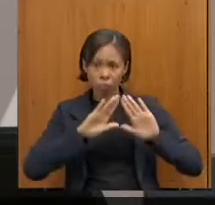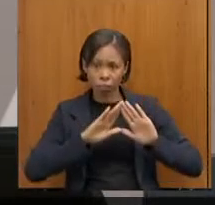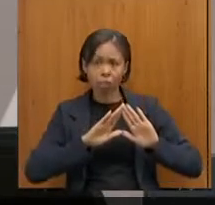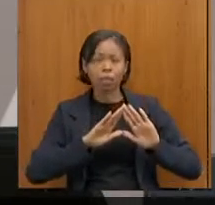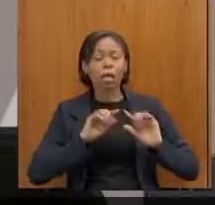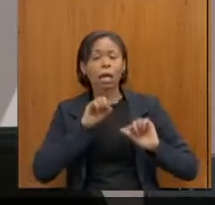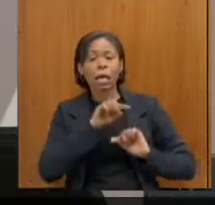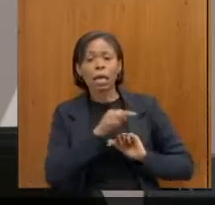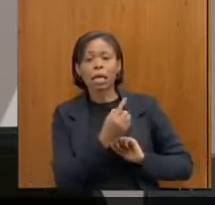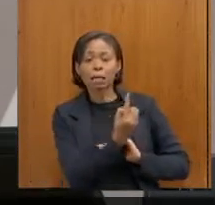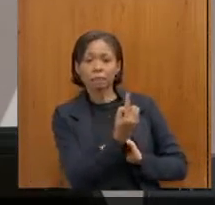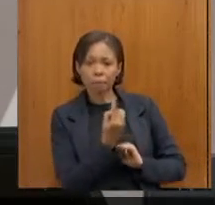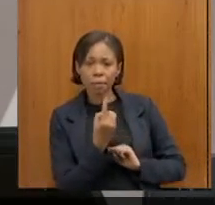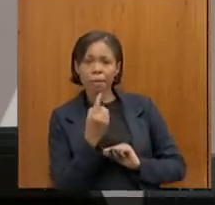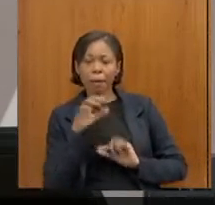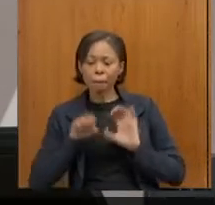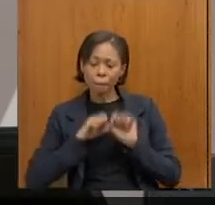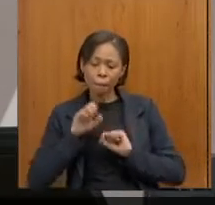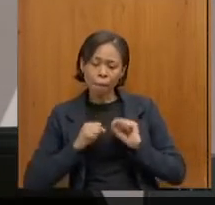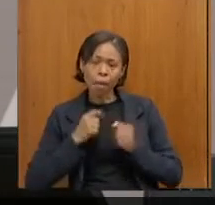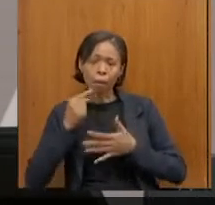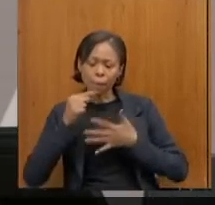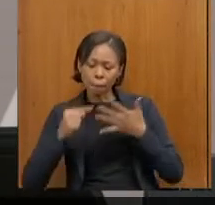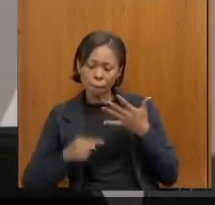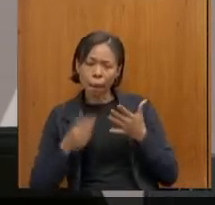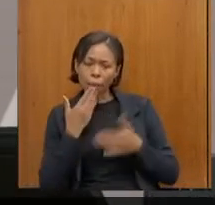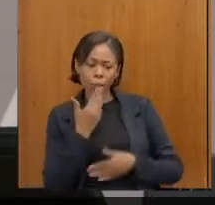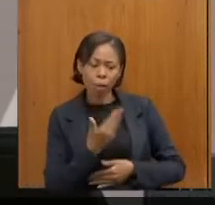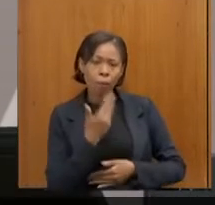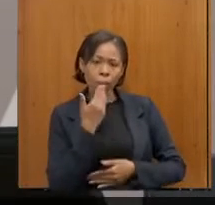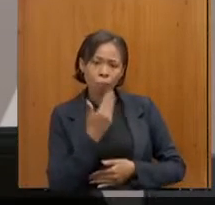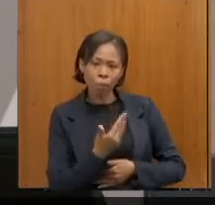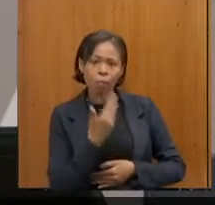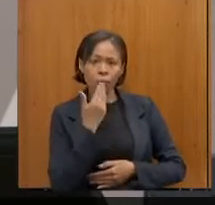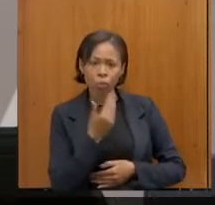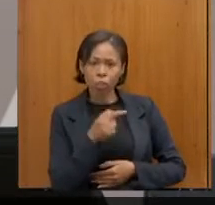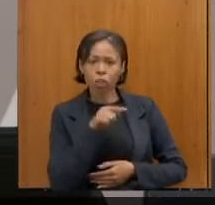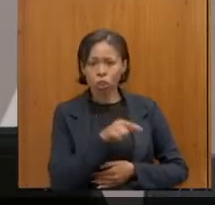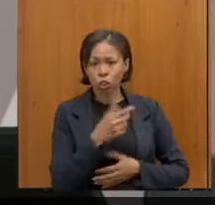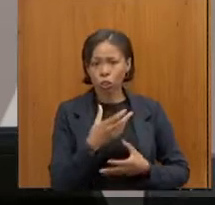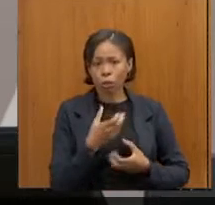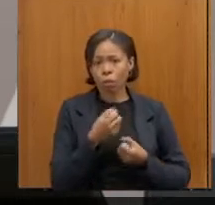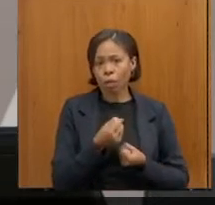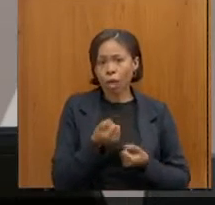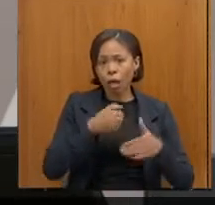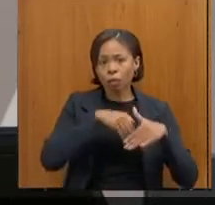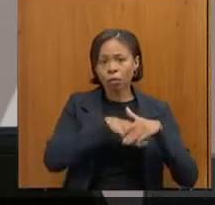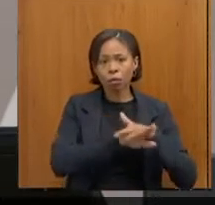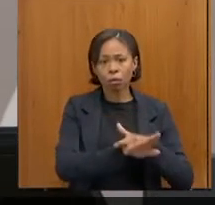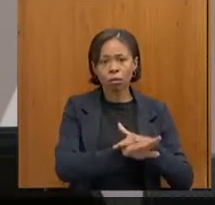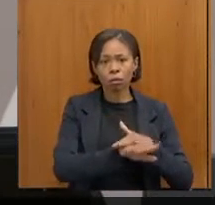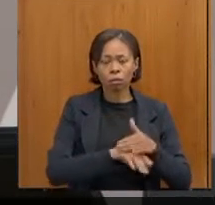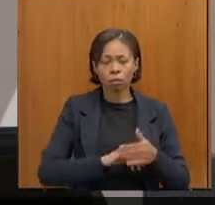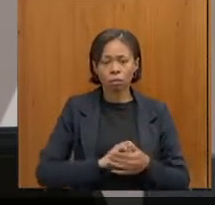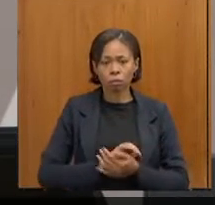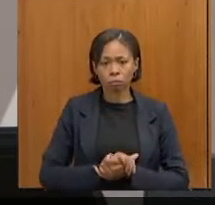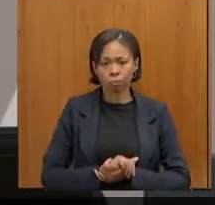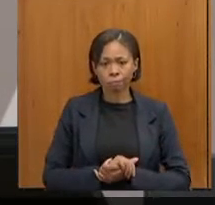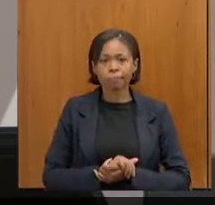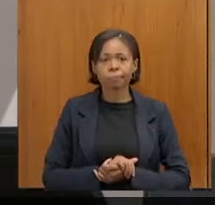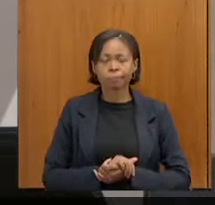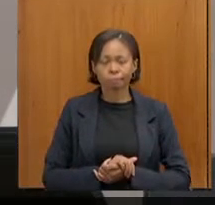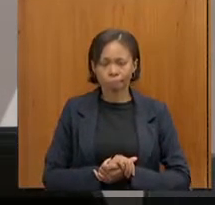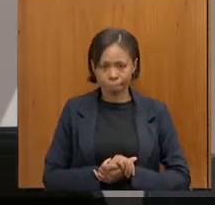pegava nossas demandas levava para lá e elas iam realmente para a gaveta e